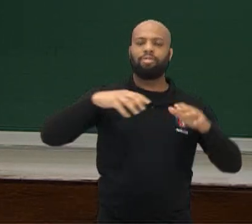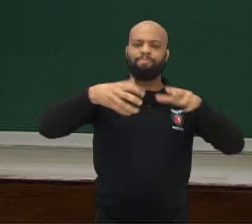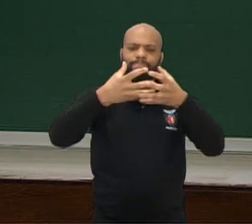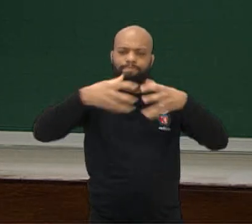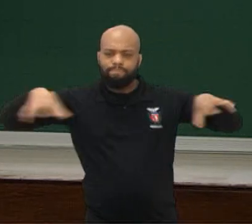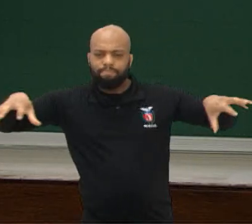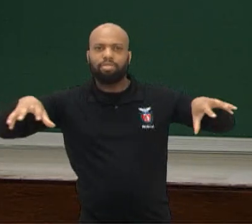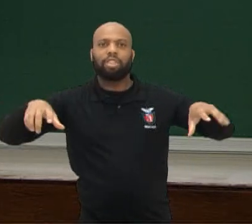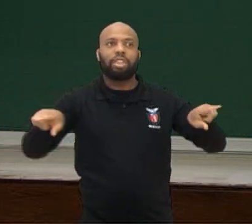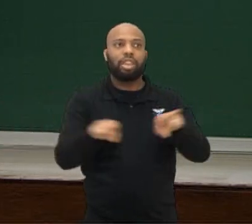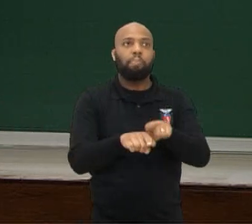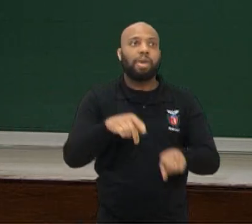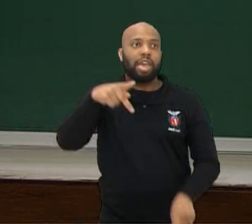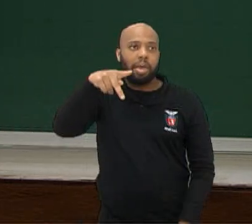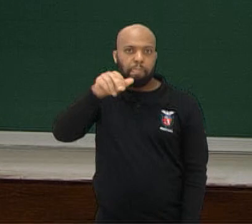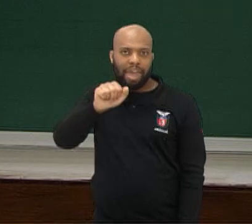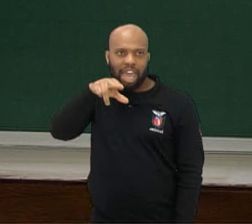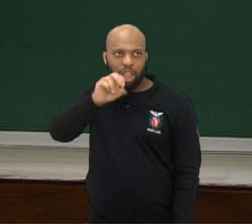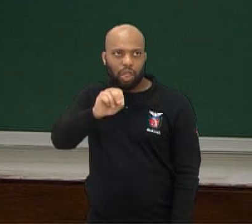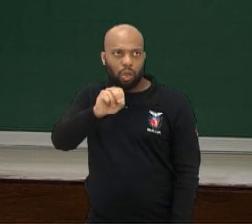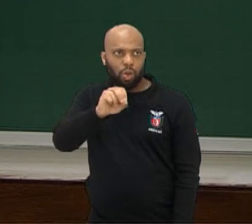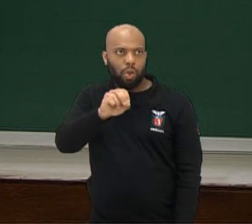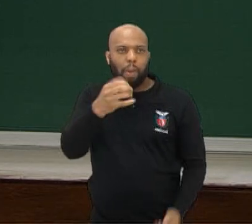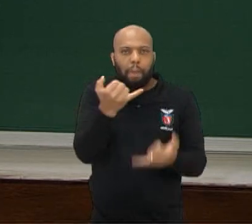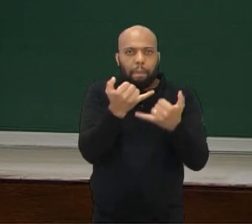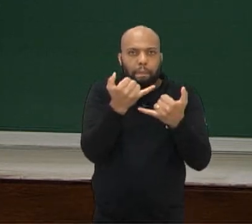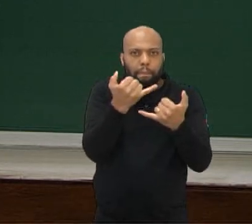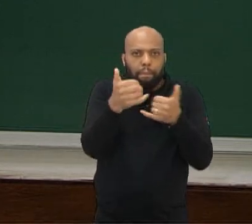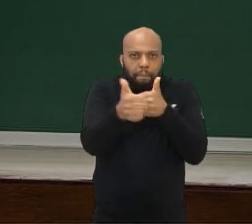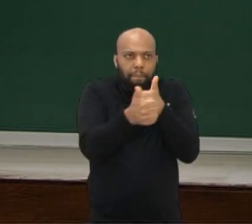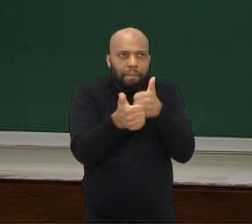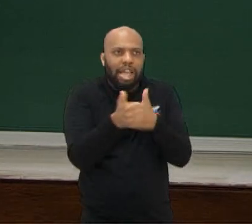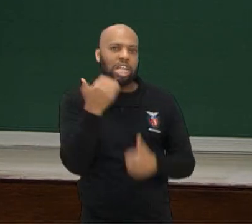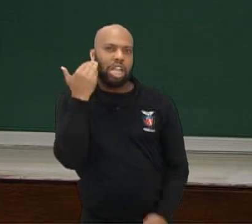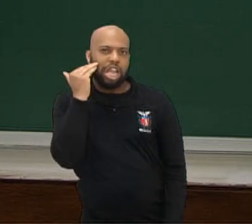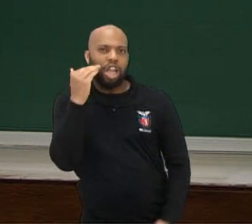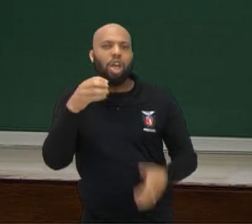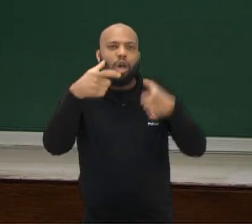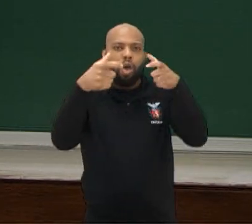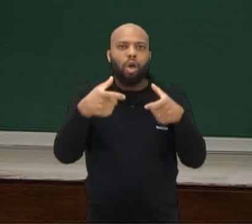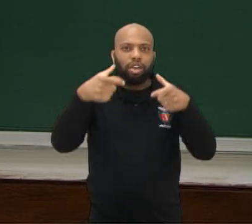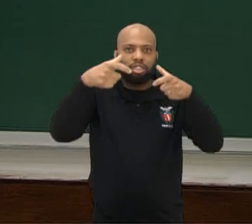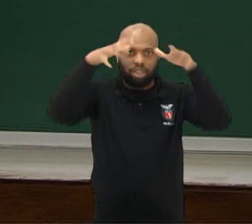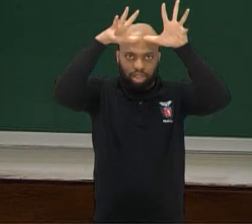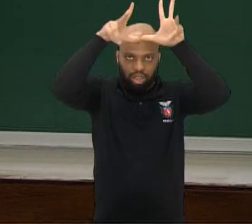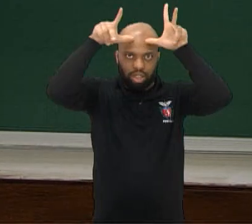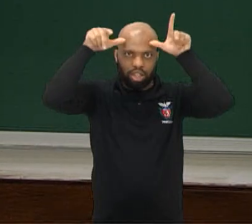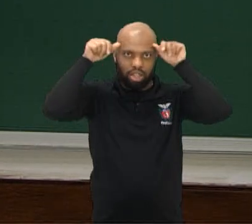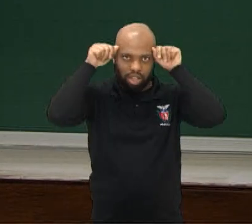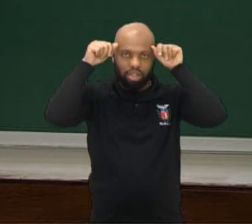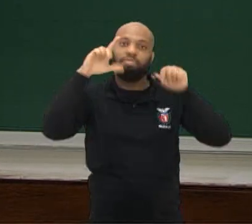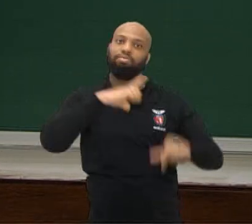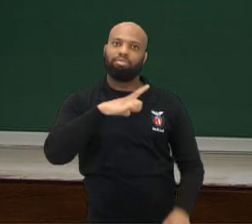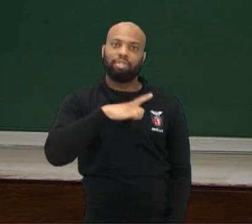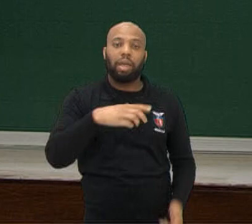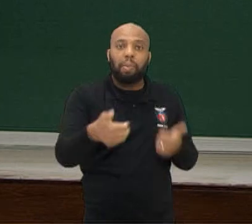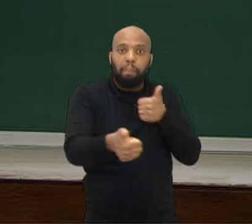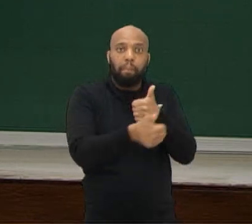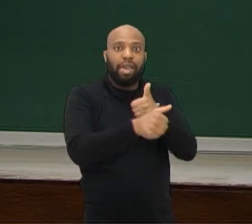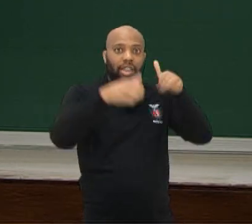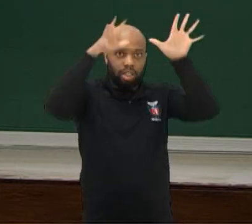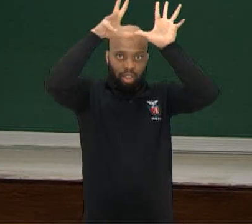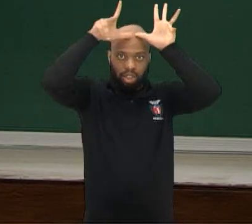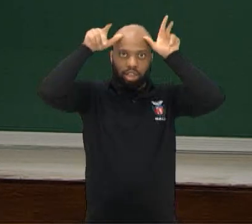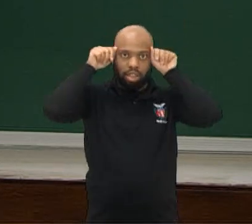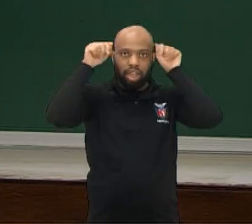distribuídos, e Pano, que é bem aqui na porção oeste, onde fica o Acre, né? Na região ali entre o Acre e o Amazonas.